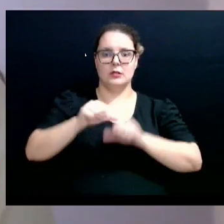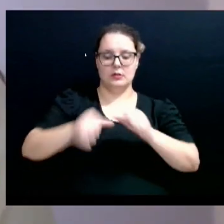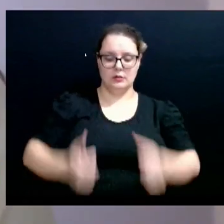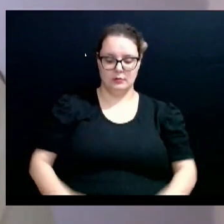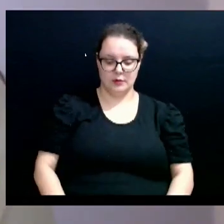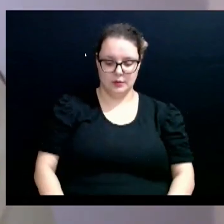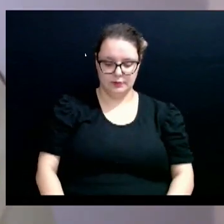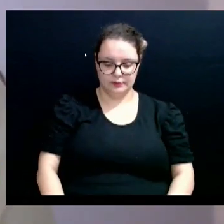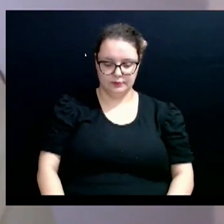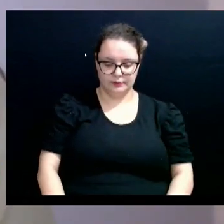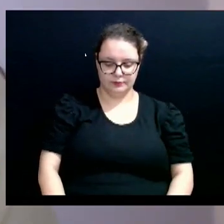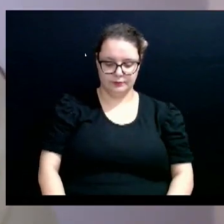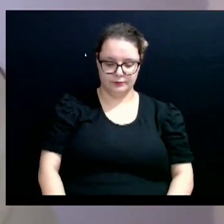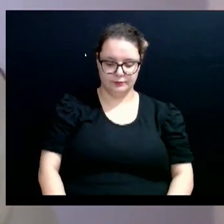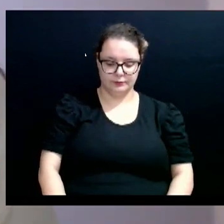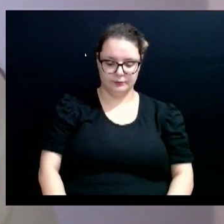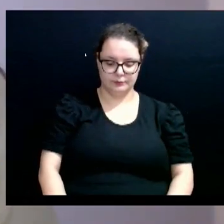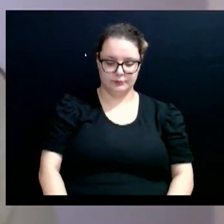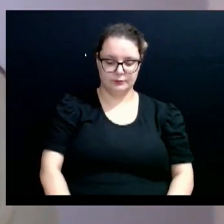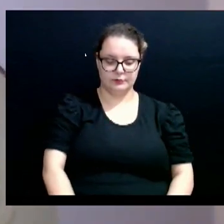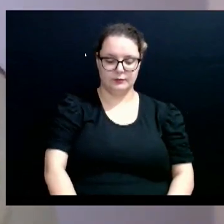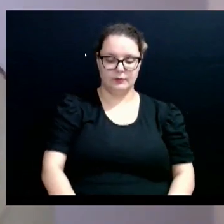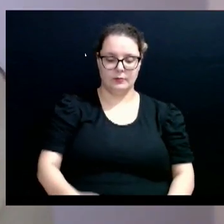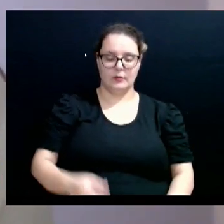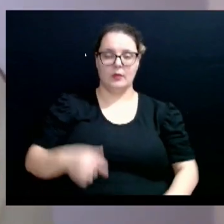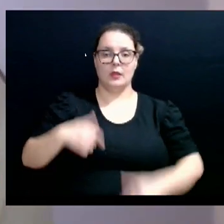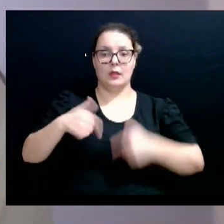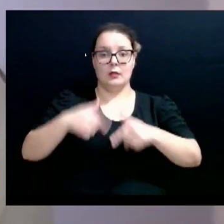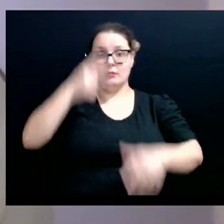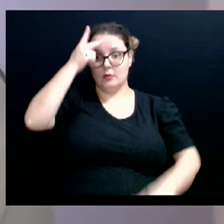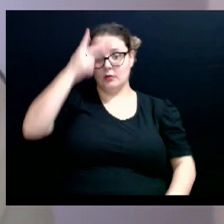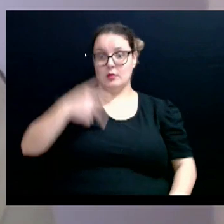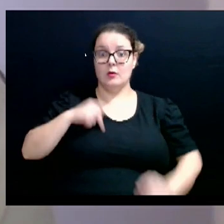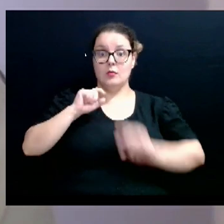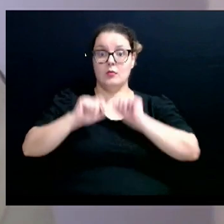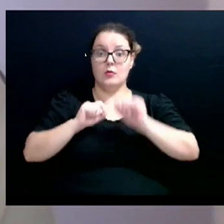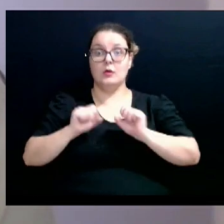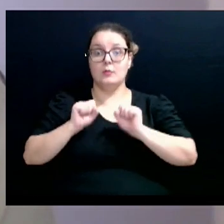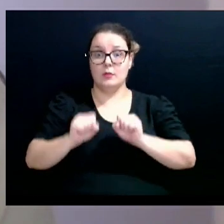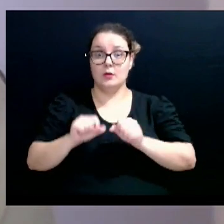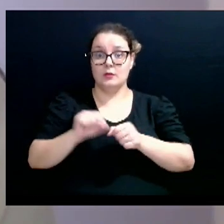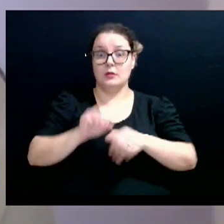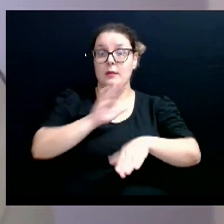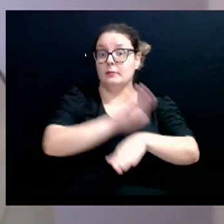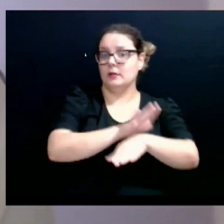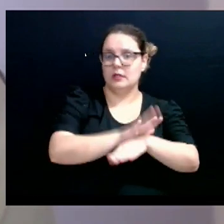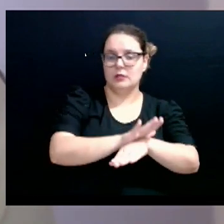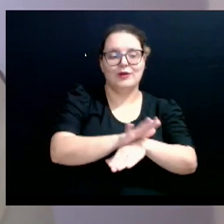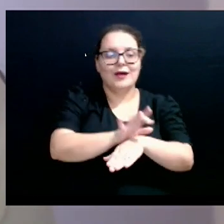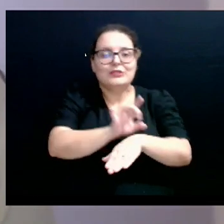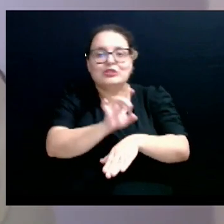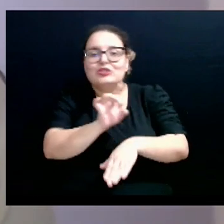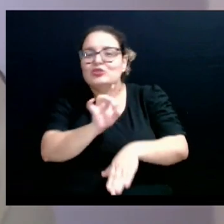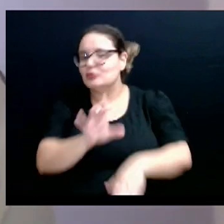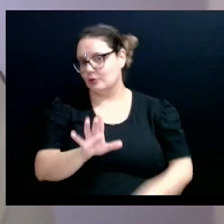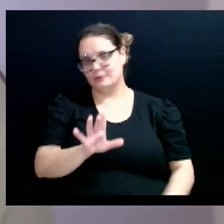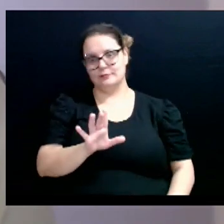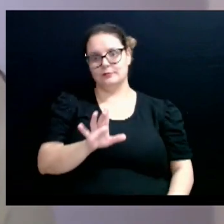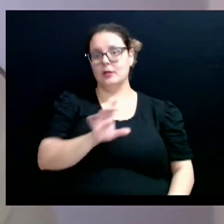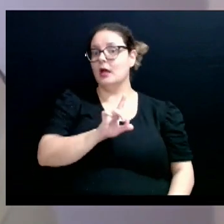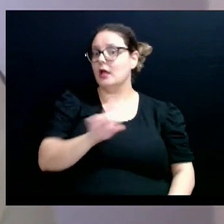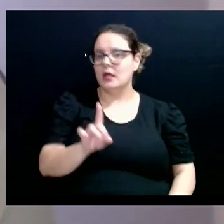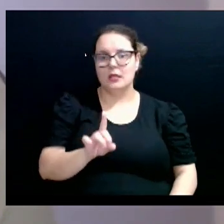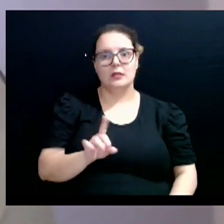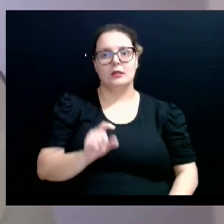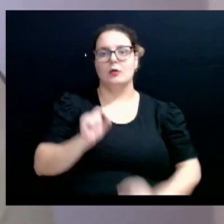começar a trabalhar com ela mesma, o que eu posso fazer para ajudar, né, esse dependente, e não o que eu posso fazer para